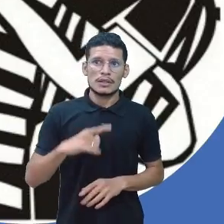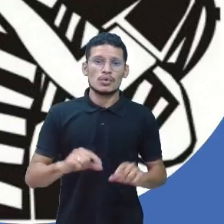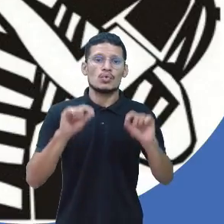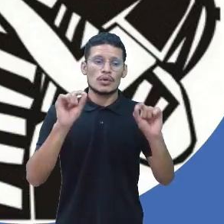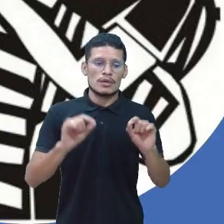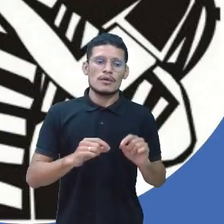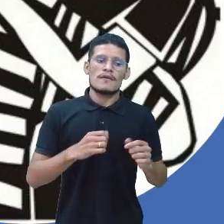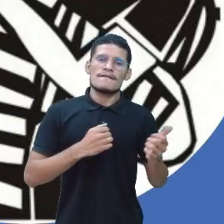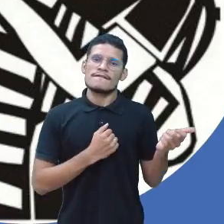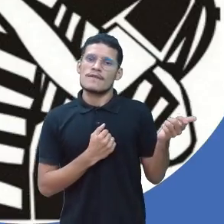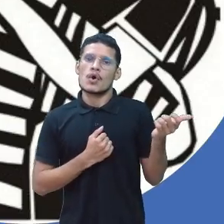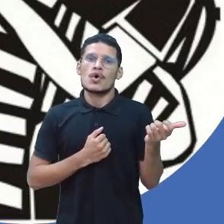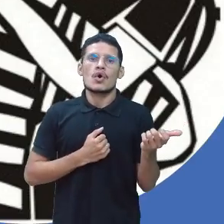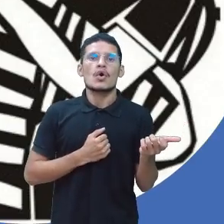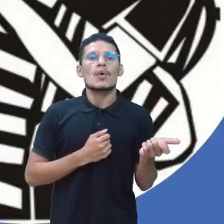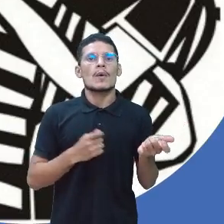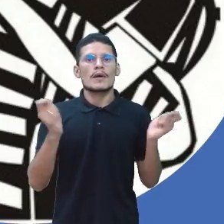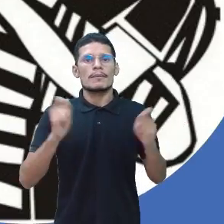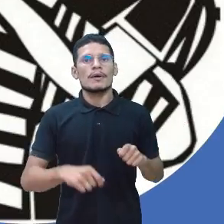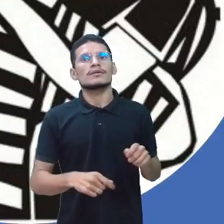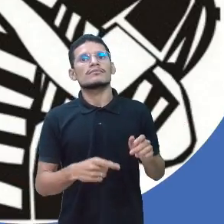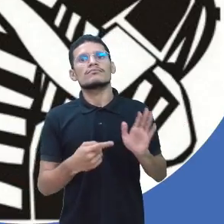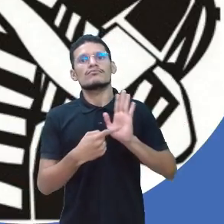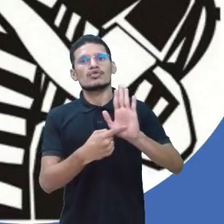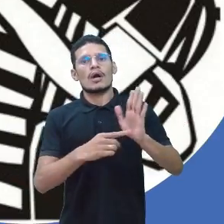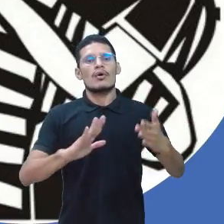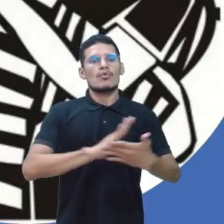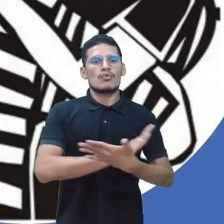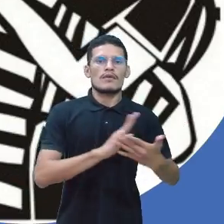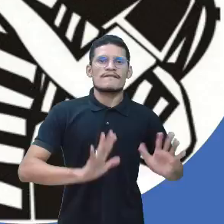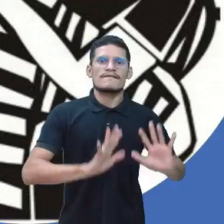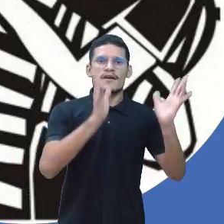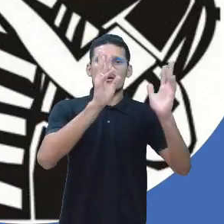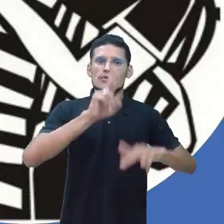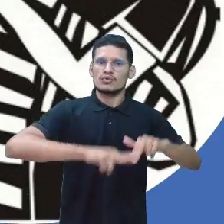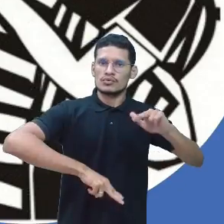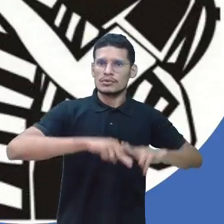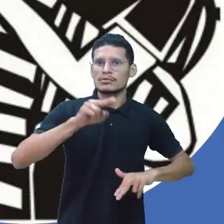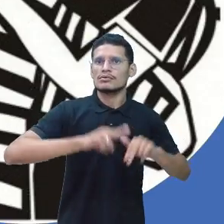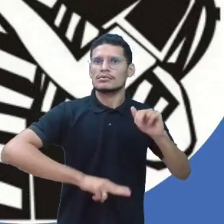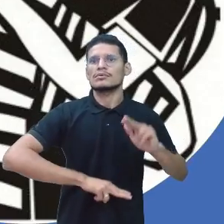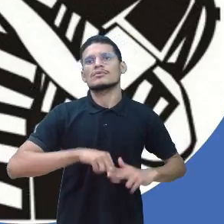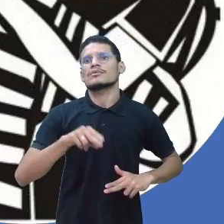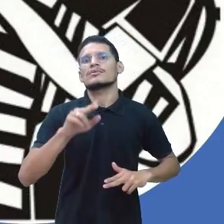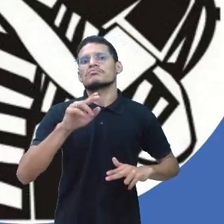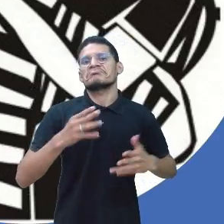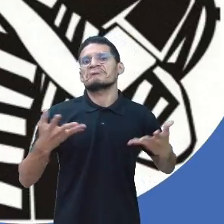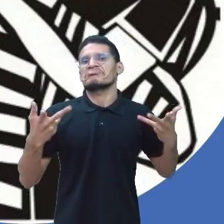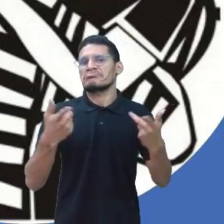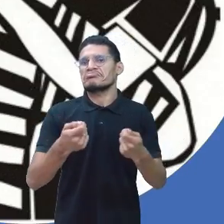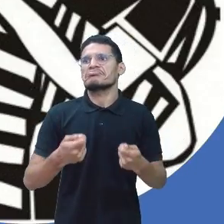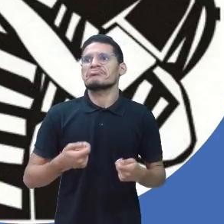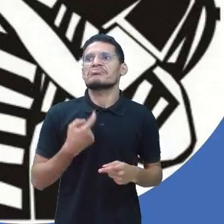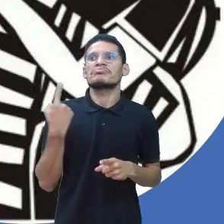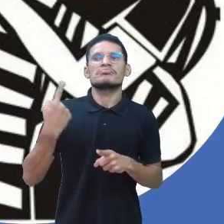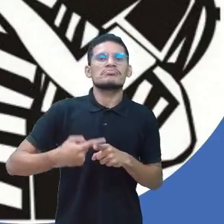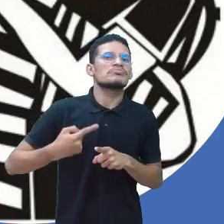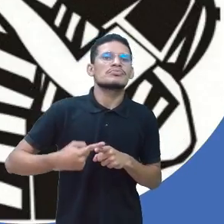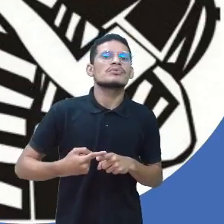tanto serve para designar os festejos juninos, que é uma maravilha, inclusive,